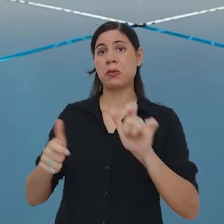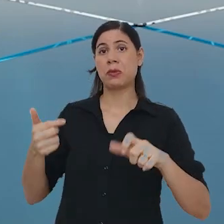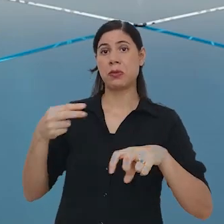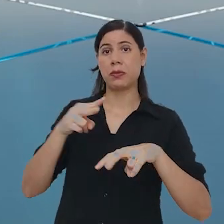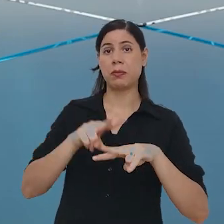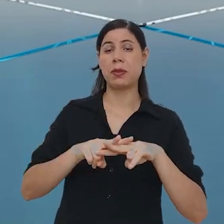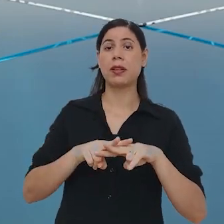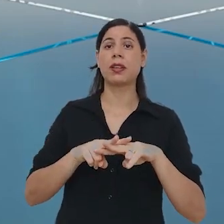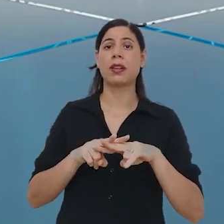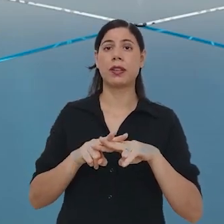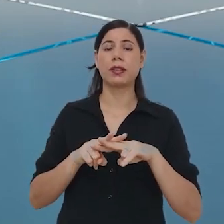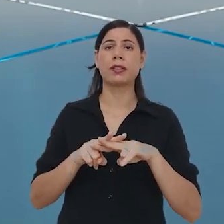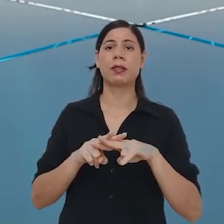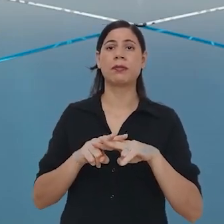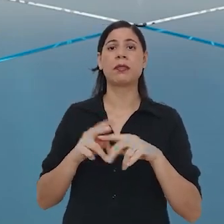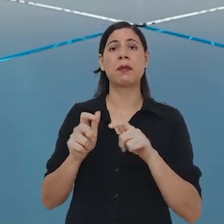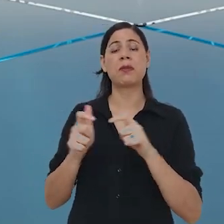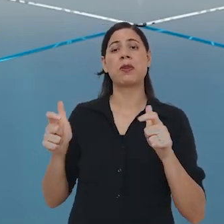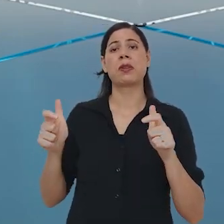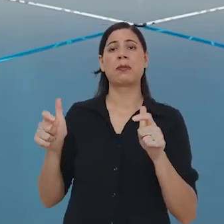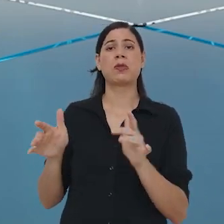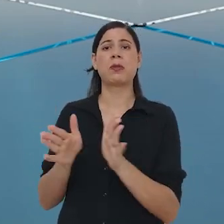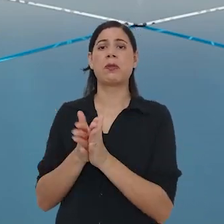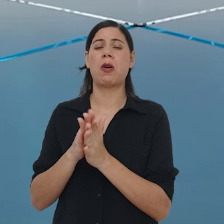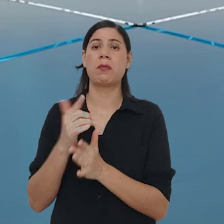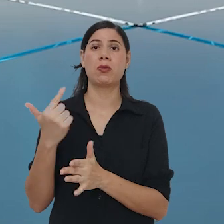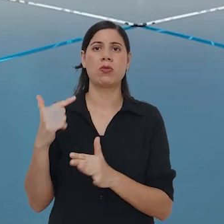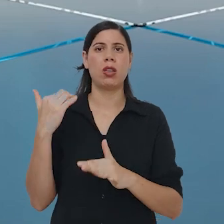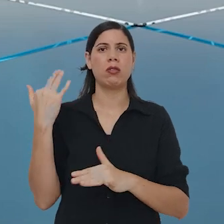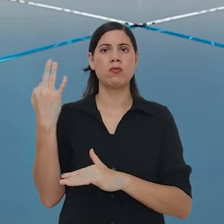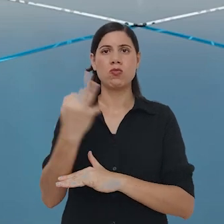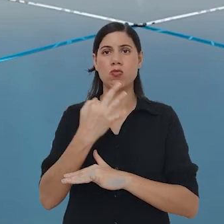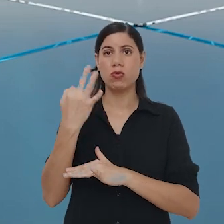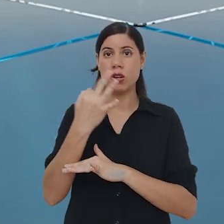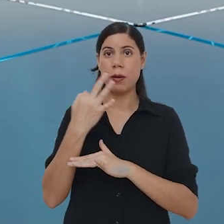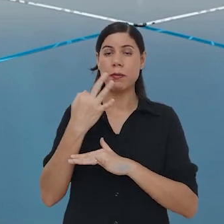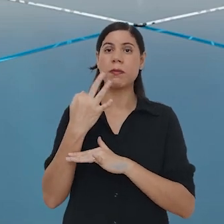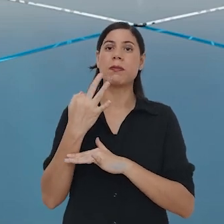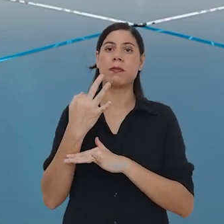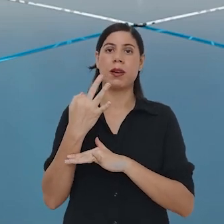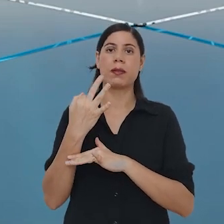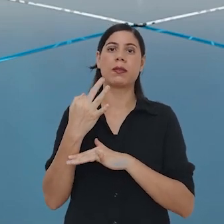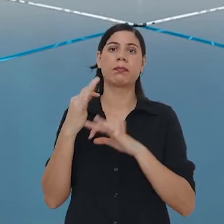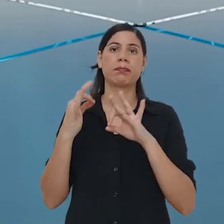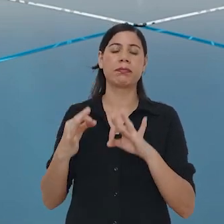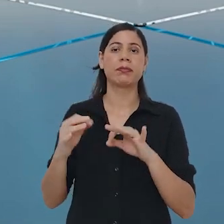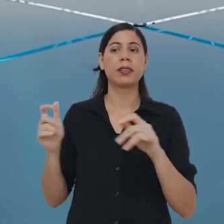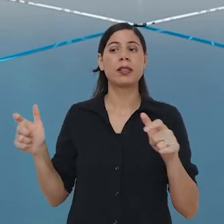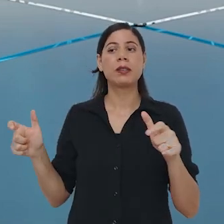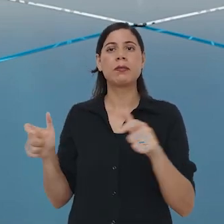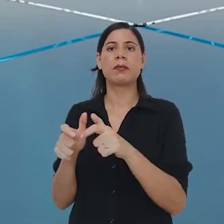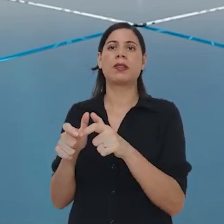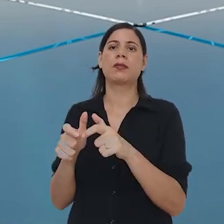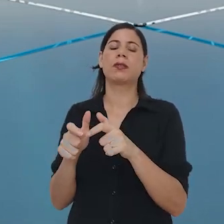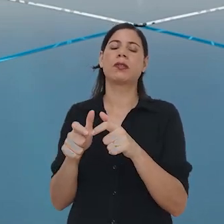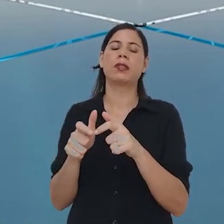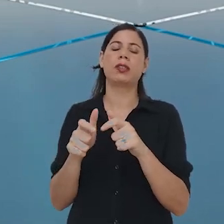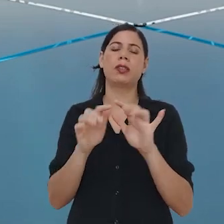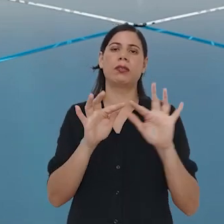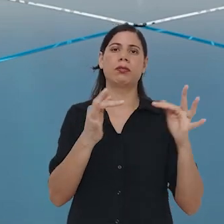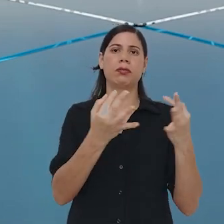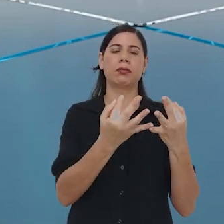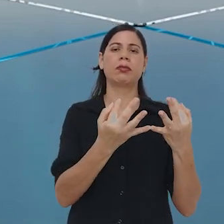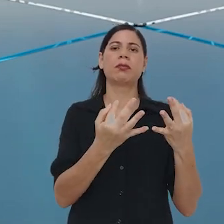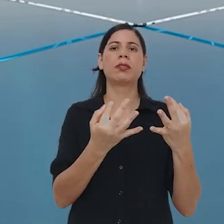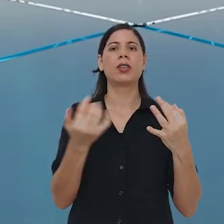preso, geralmente pessoas marginalizadas e sem trabalho formal, apenas uma pequena minoria da população prisional garante